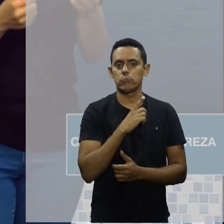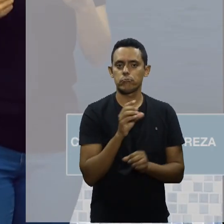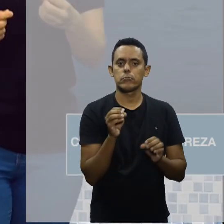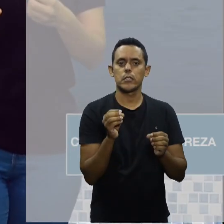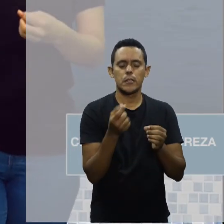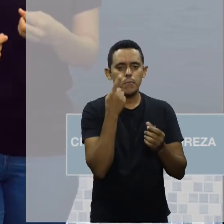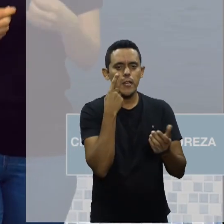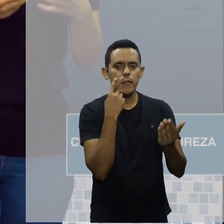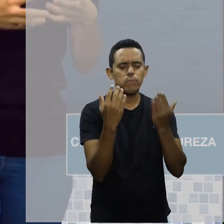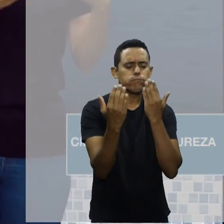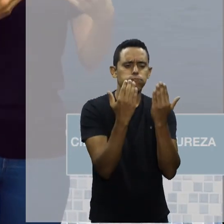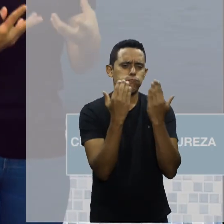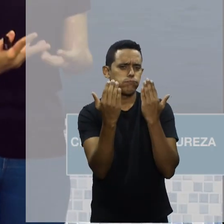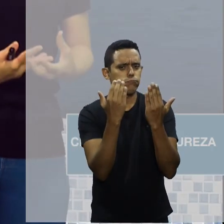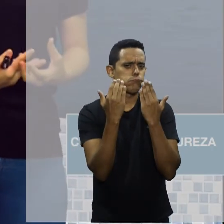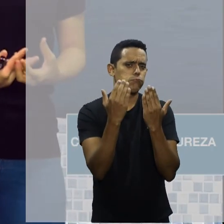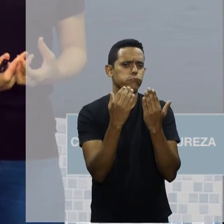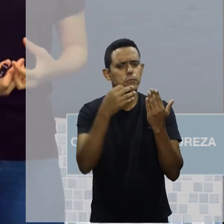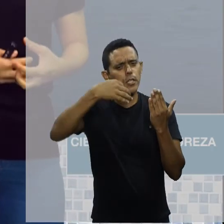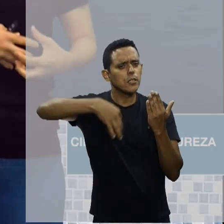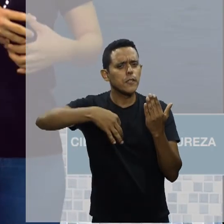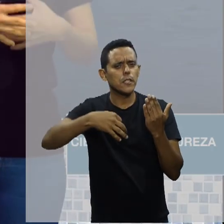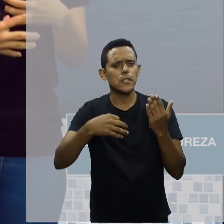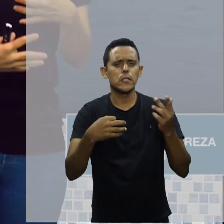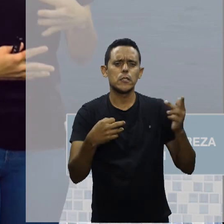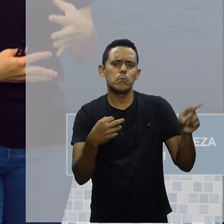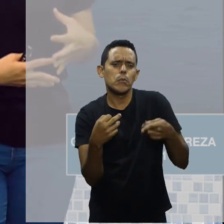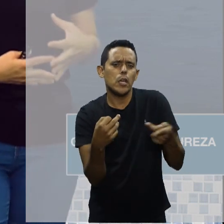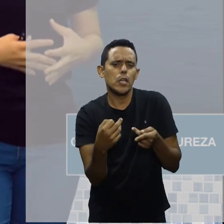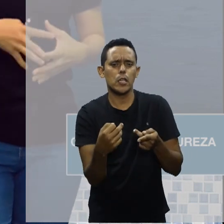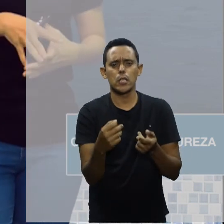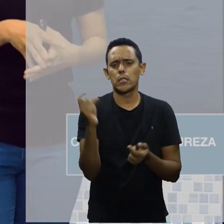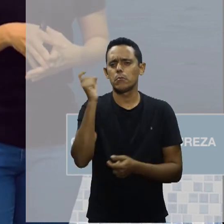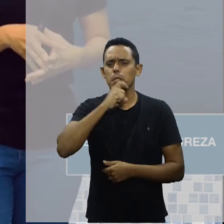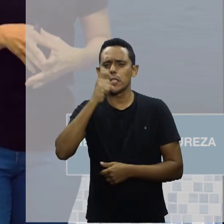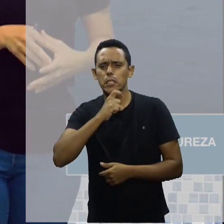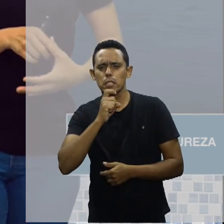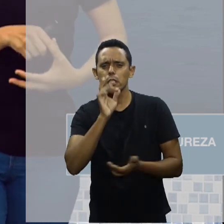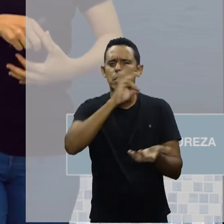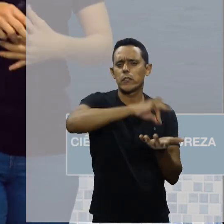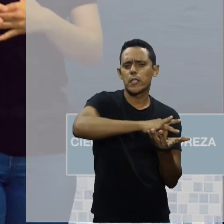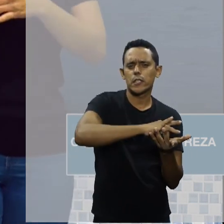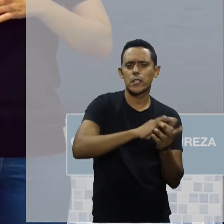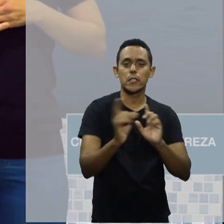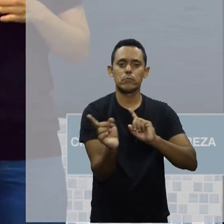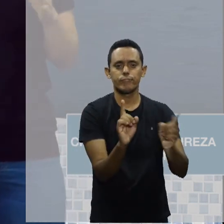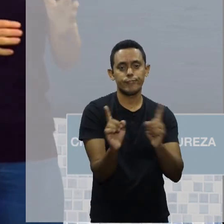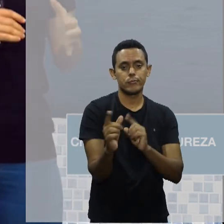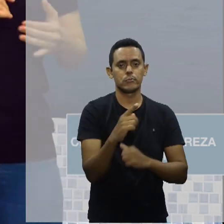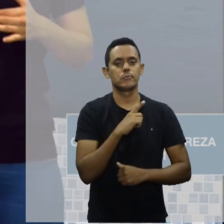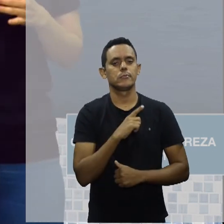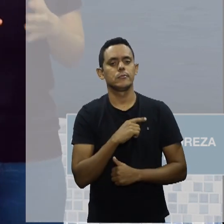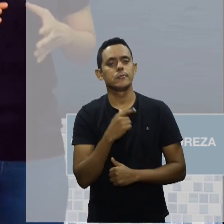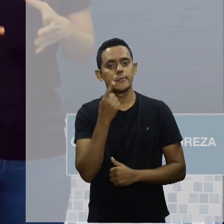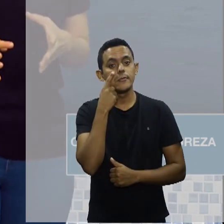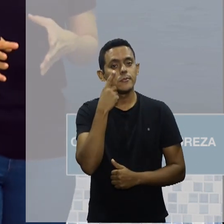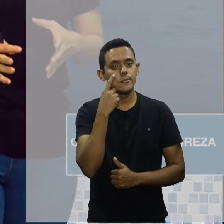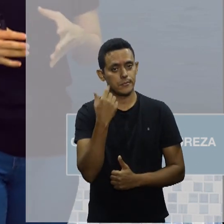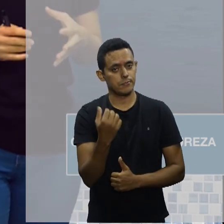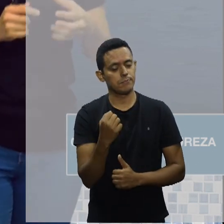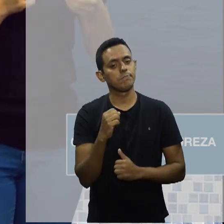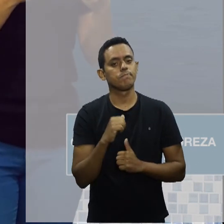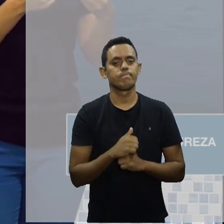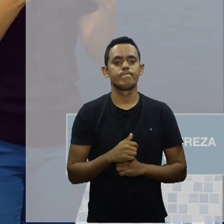pra ver se realmente eles estão checando direito se aquilo não está sendo usado pra um interesse diverso um interesse